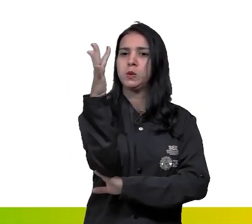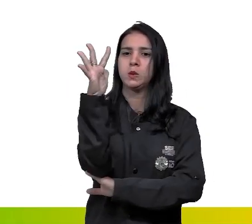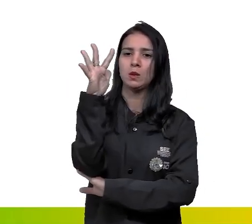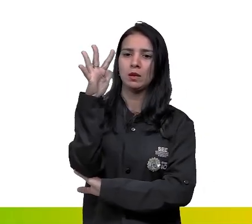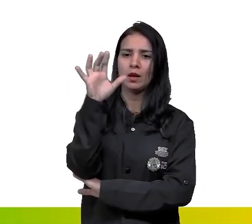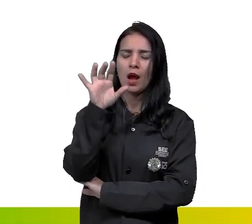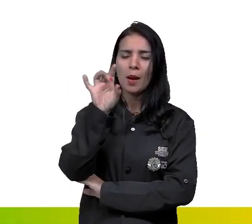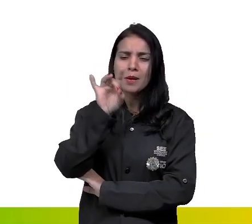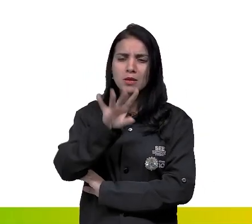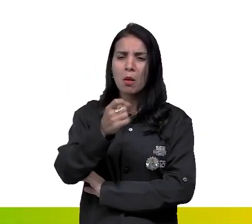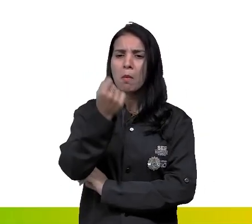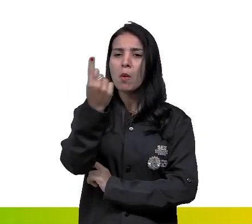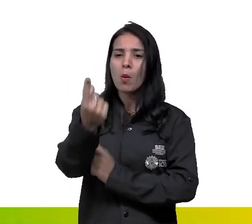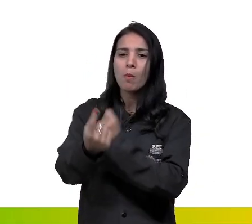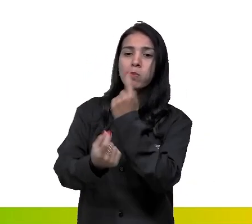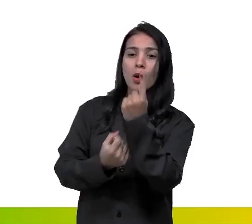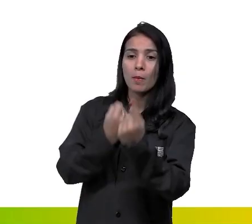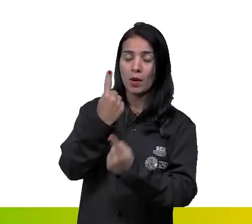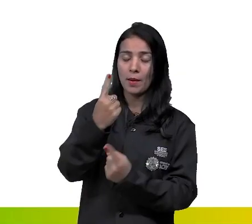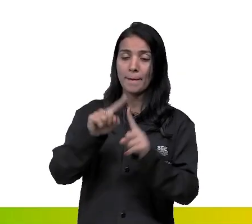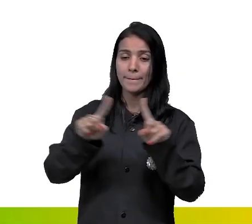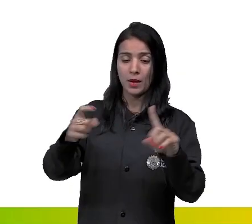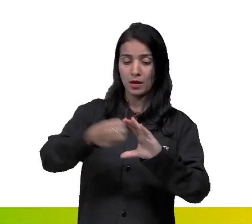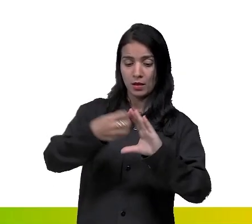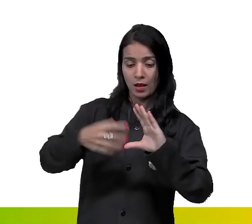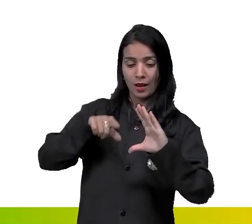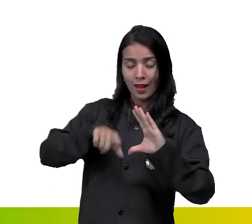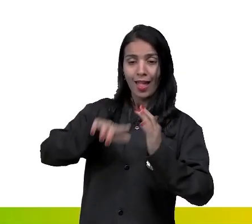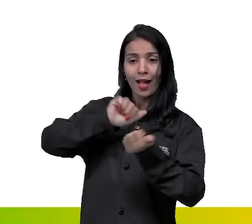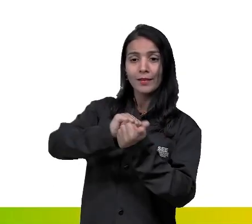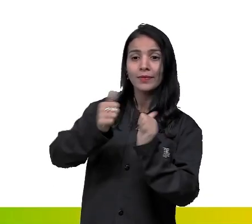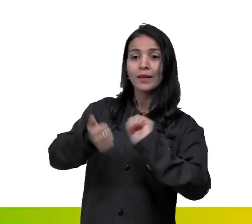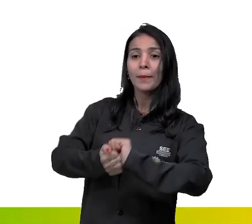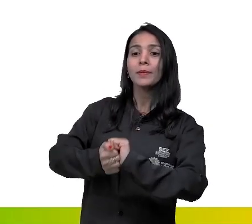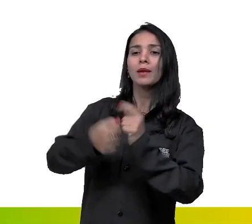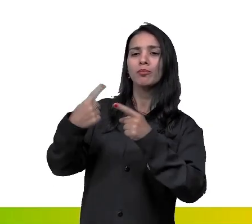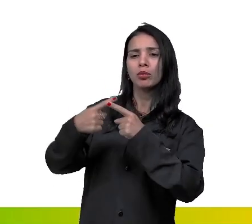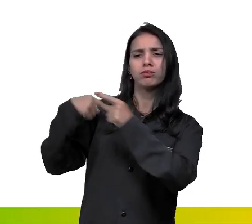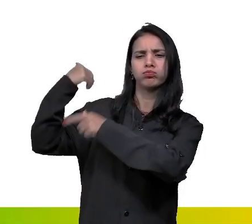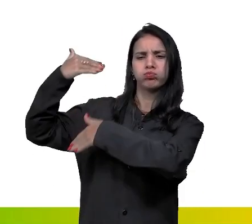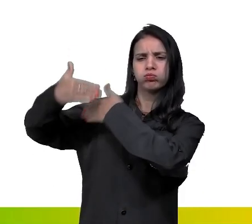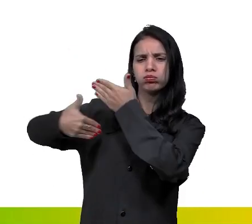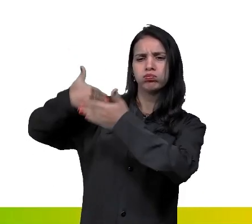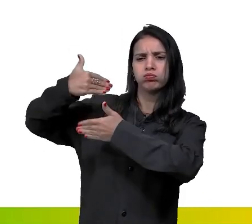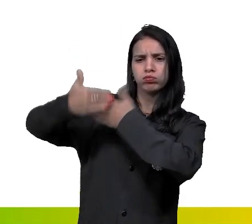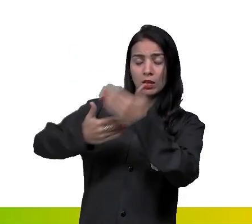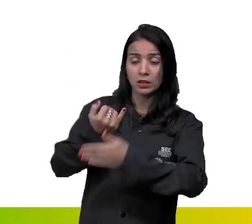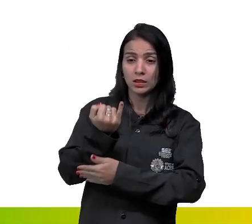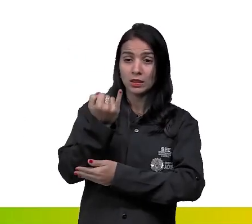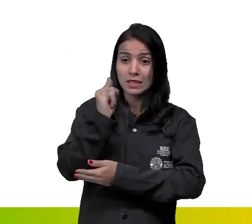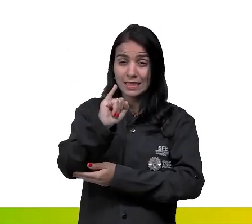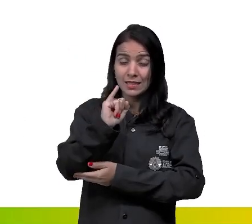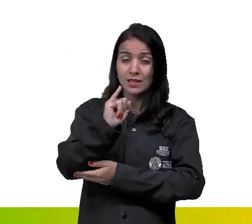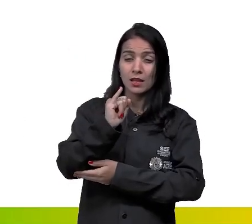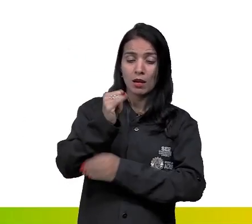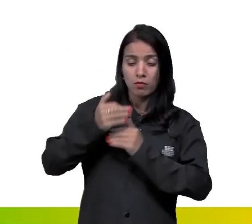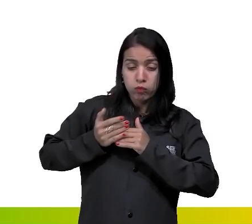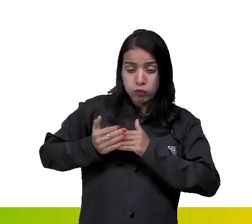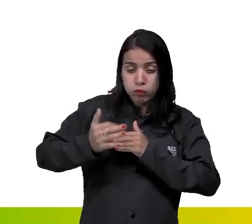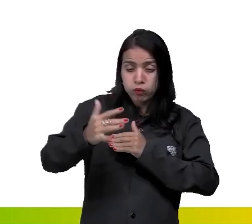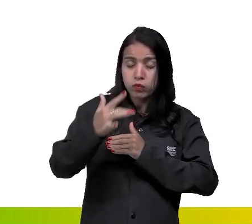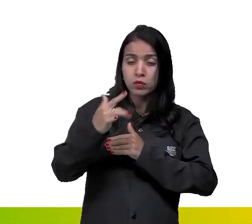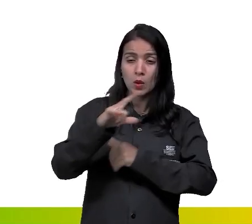Essa vegetação do bioma, ela é adaptada justamente a longos períodos de seca e ela tem essas características